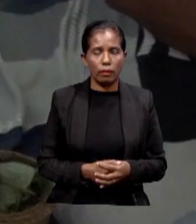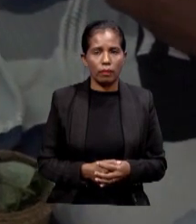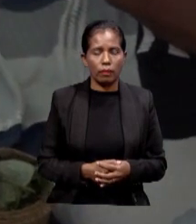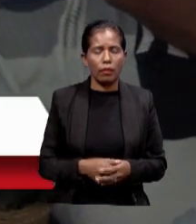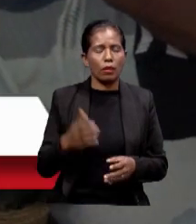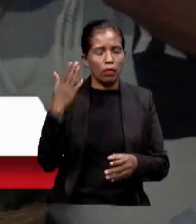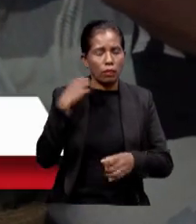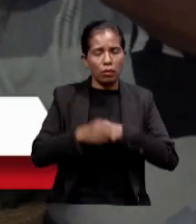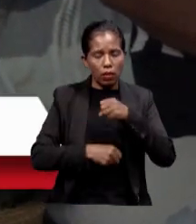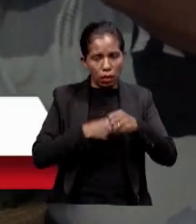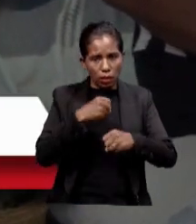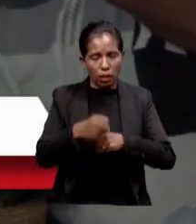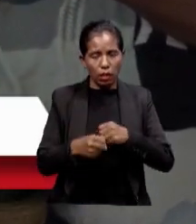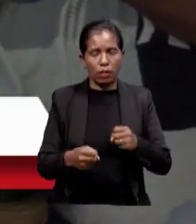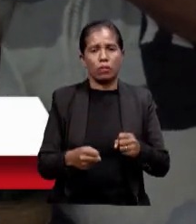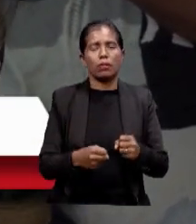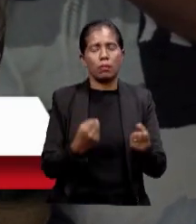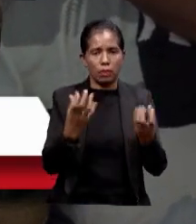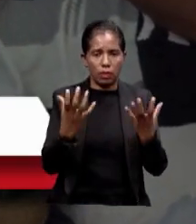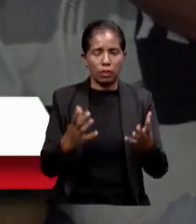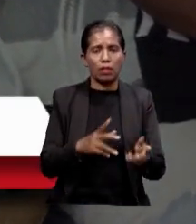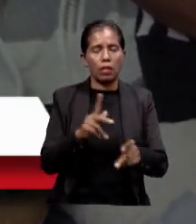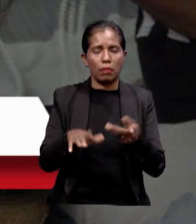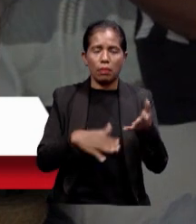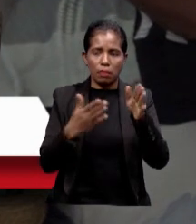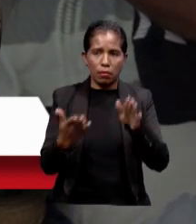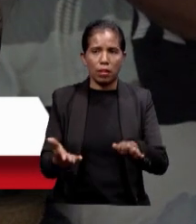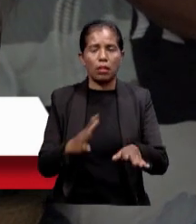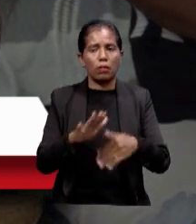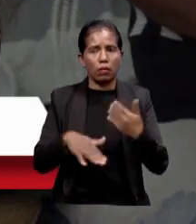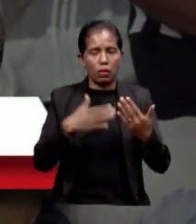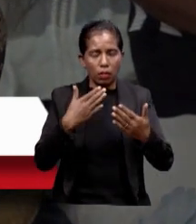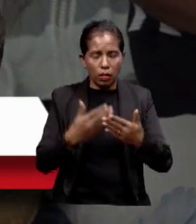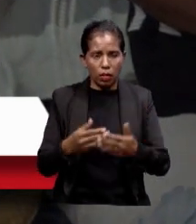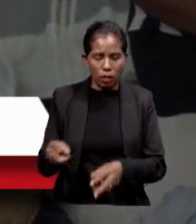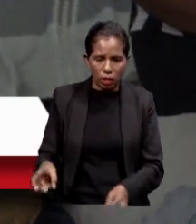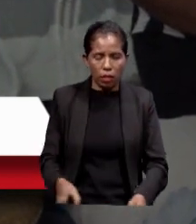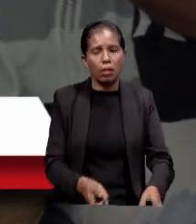antirusta me batulare mate mohuia motalara